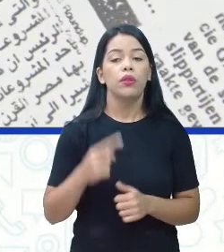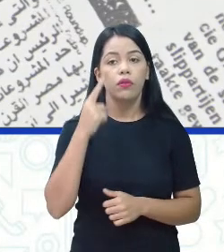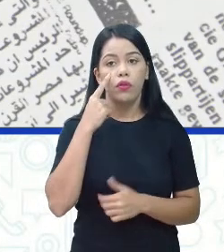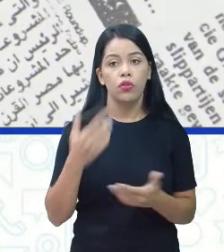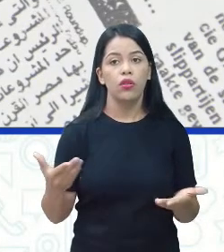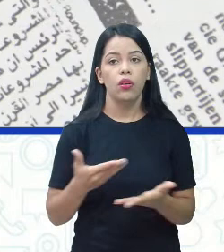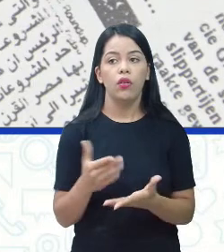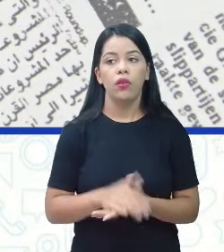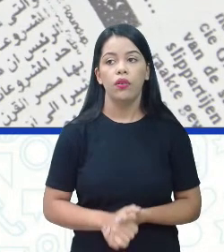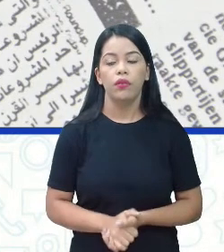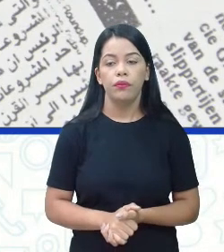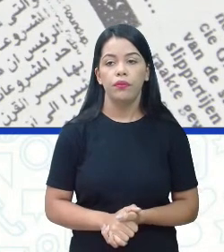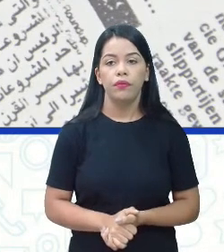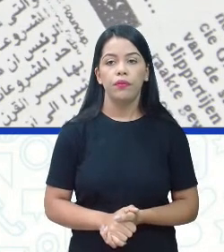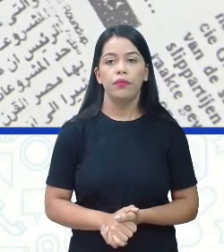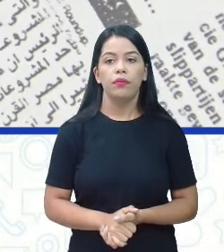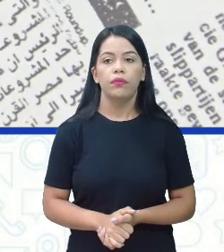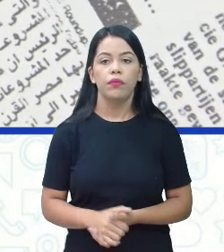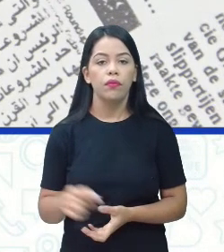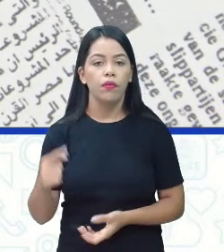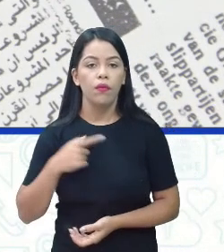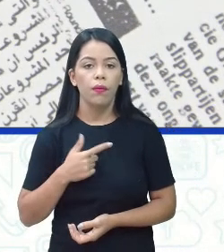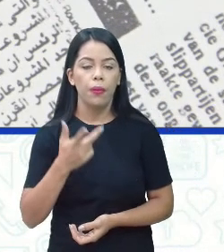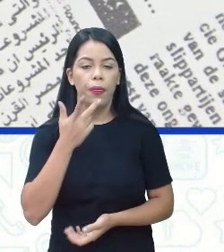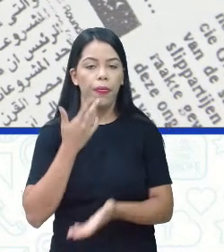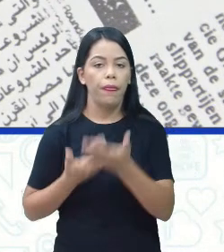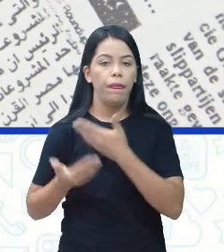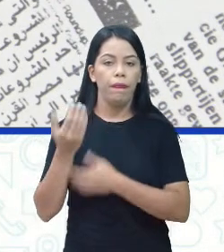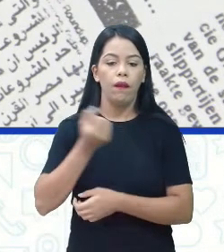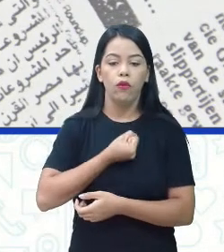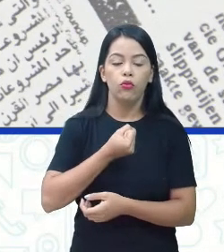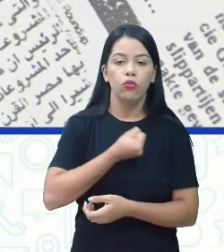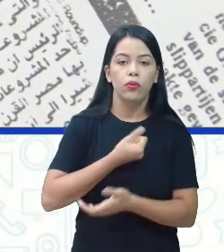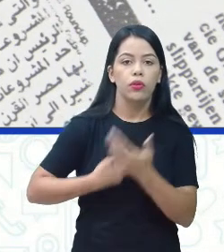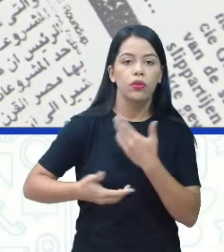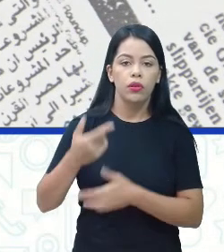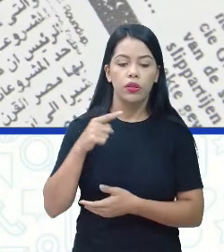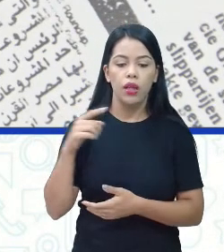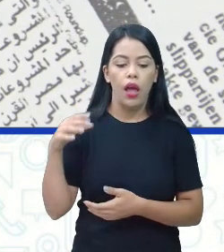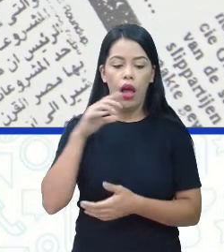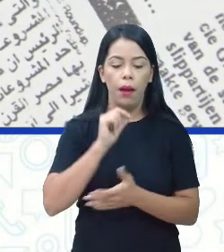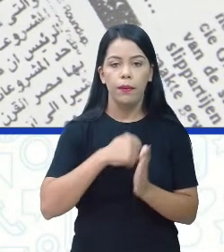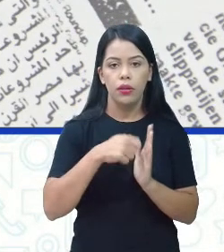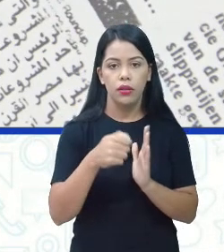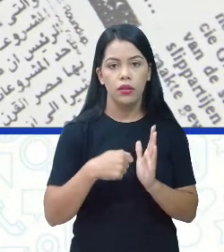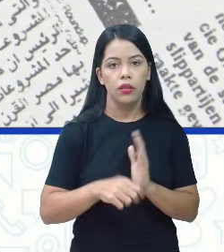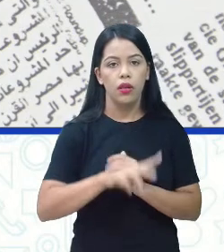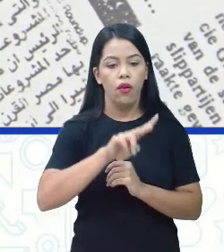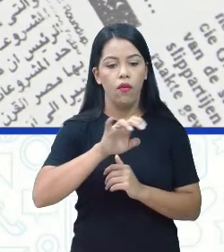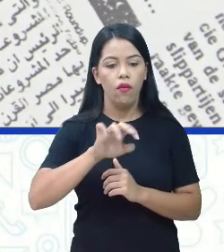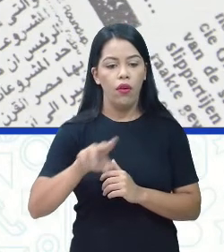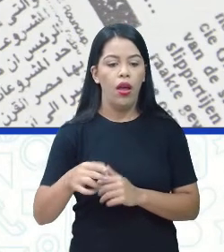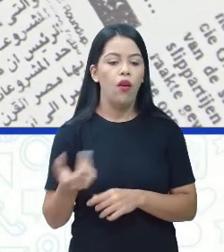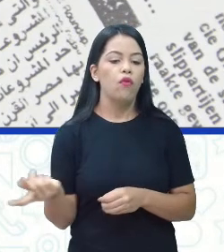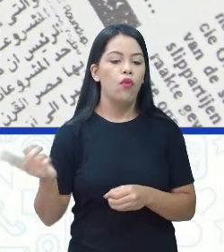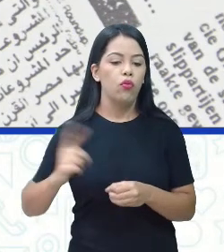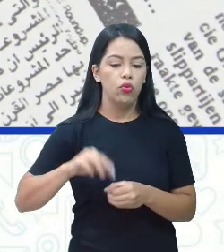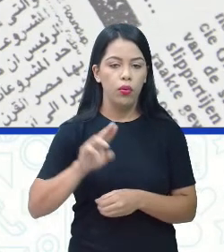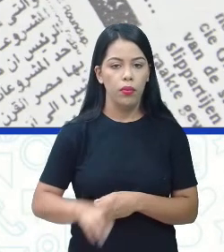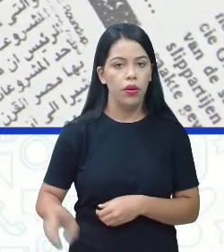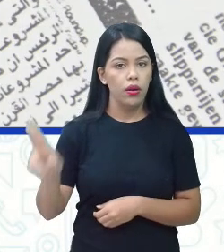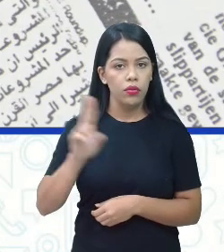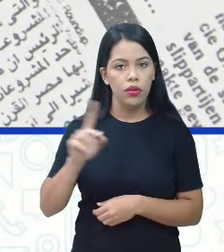véu. Como dissemos em um número anterior, nestas ligeiras notas, o véu voltou a ser usado pelas